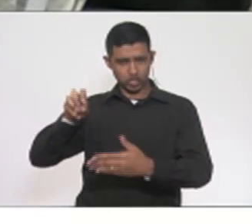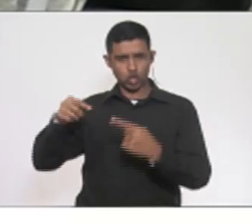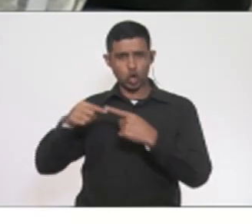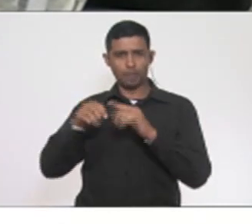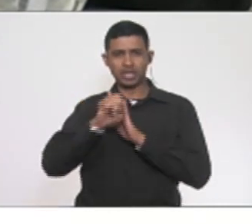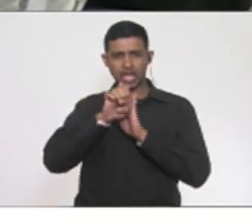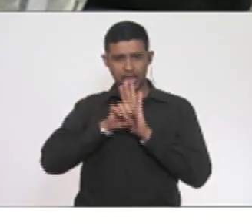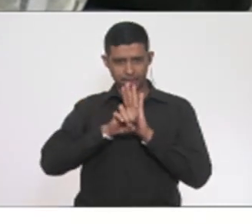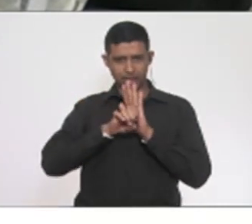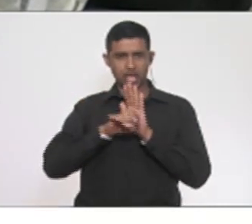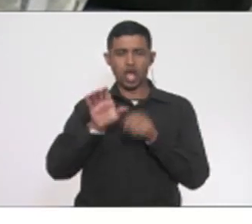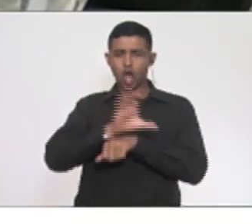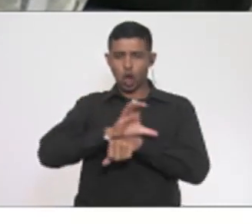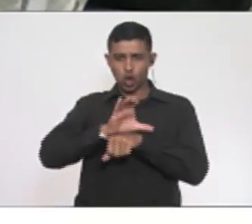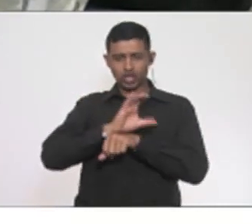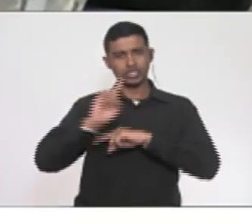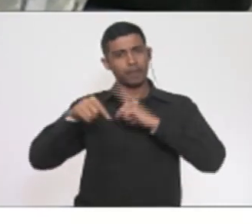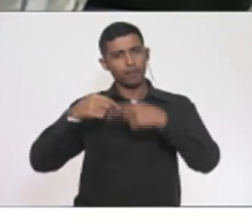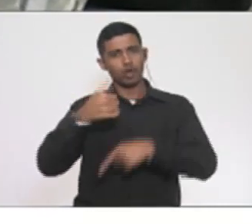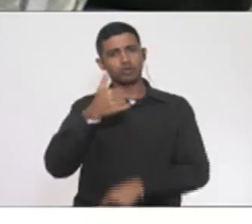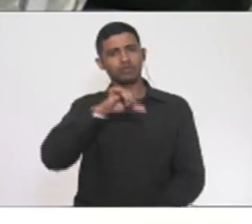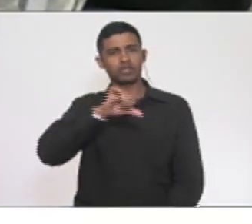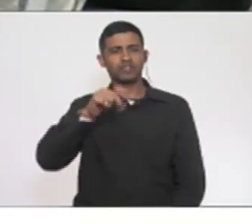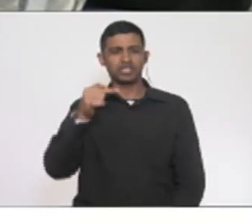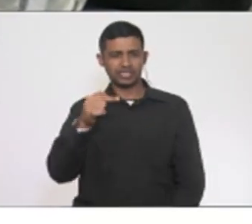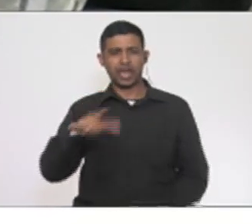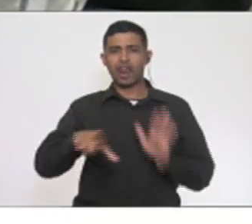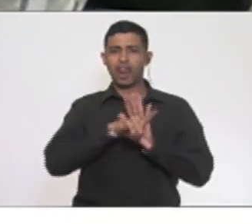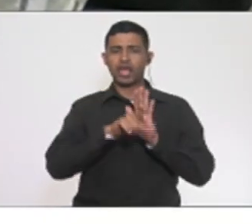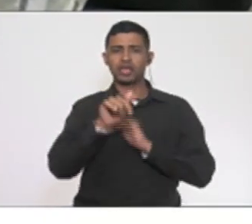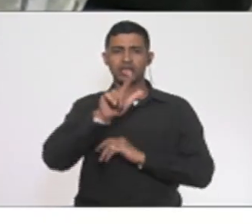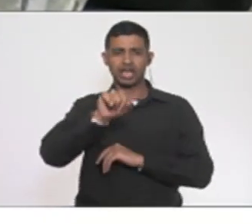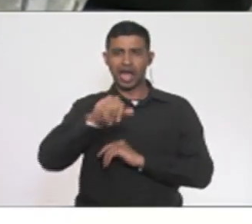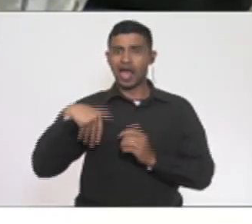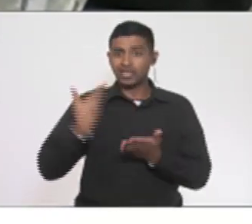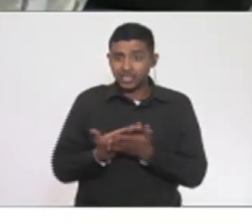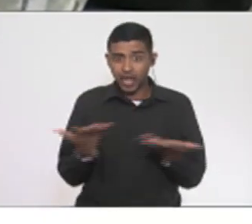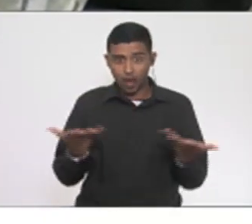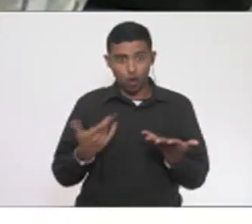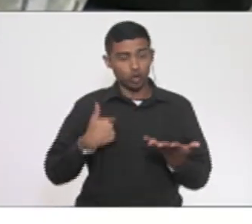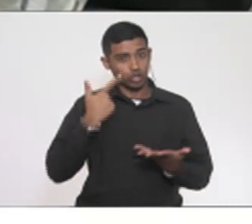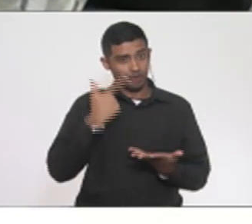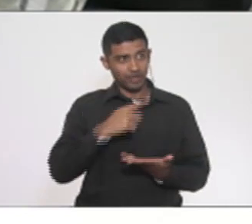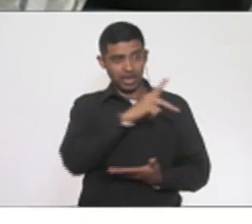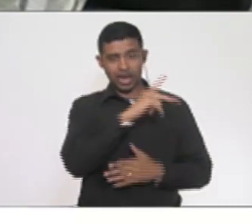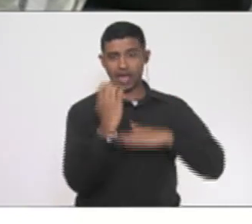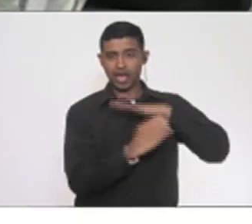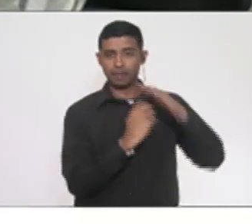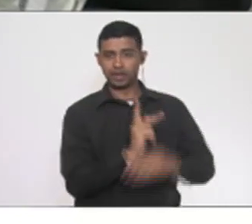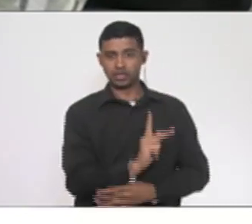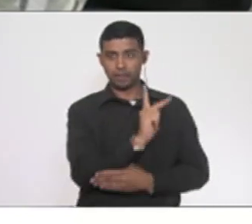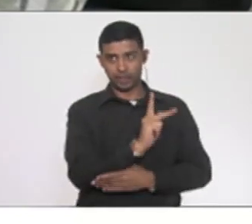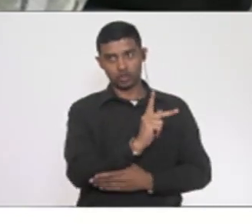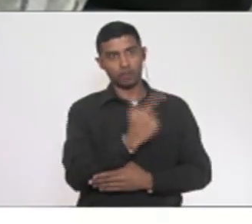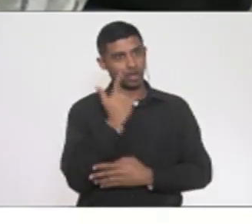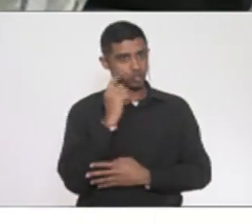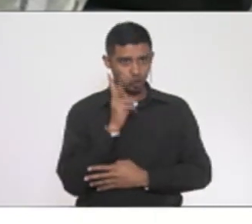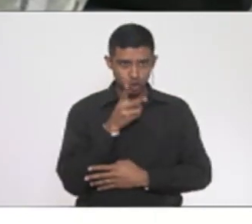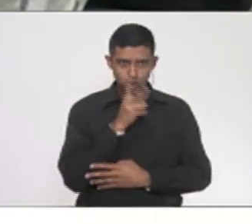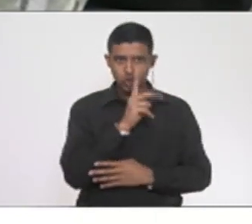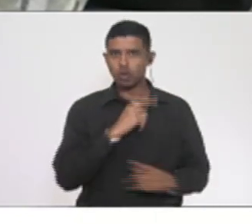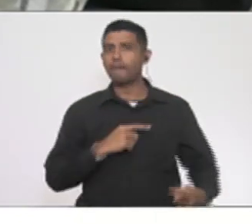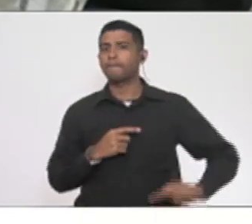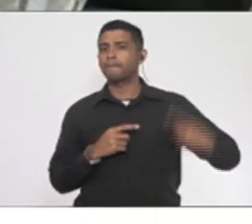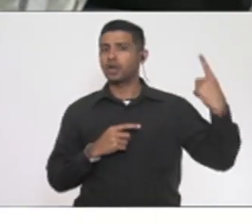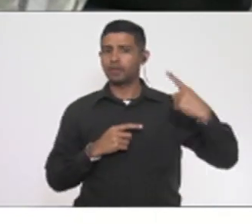constitucional, em 97 veio a lei do gás, e até hoje, no gás natural, a Petrobras retém a posição dominante, quase um monopólio de fato, conforme a gente